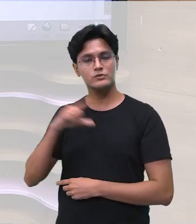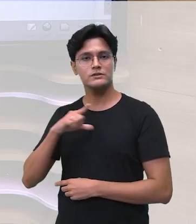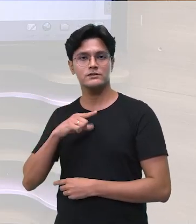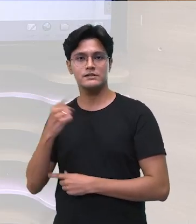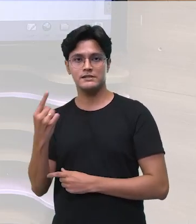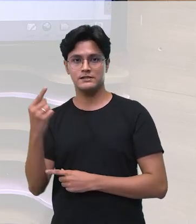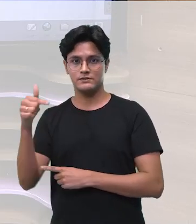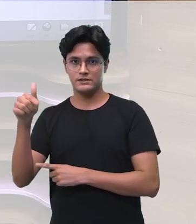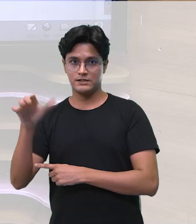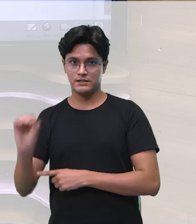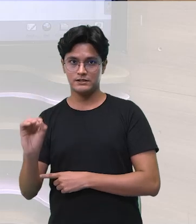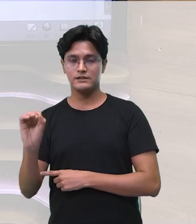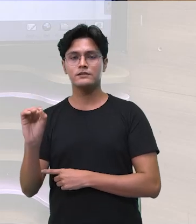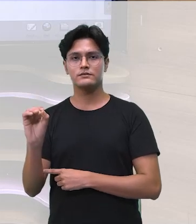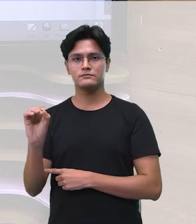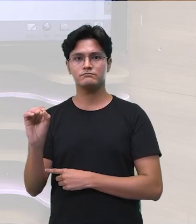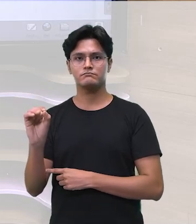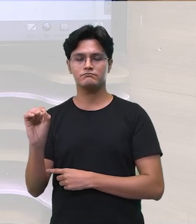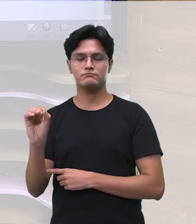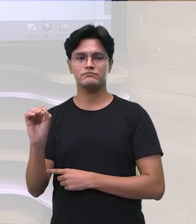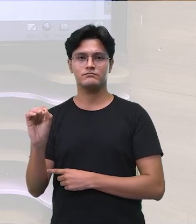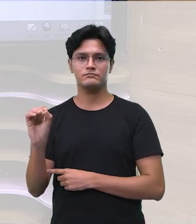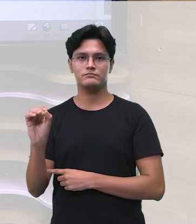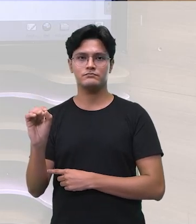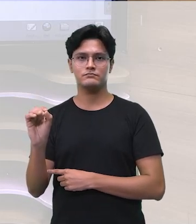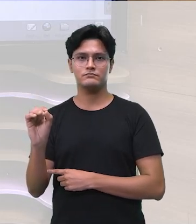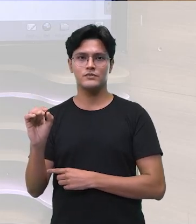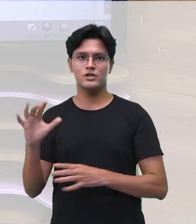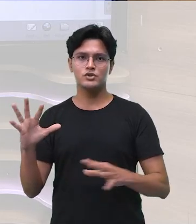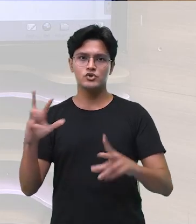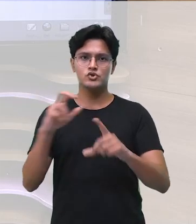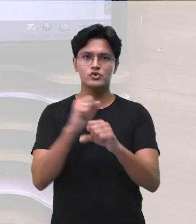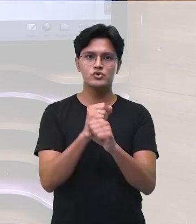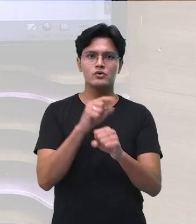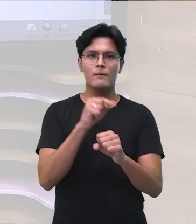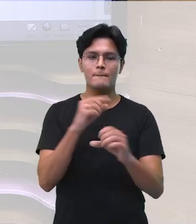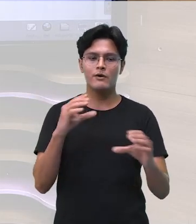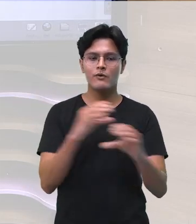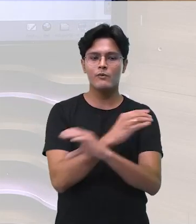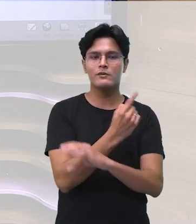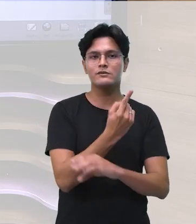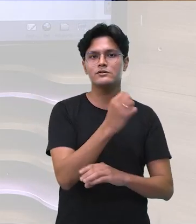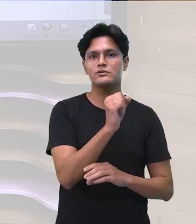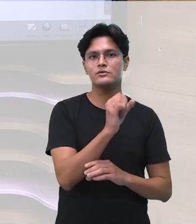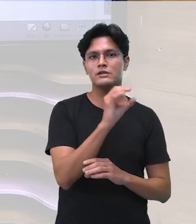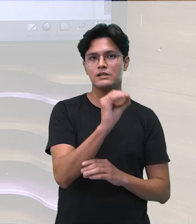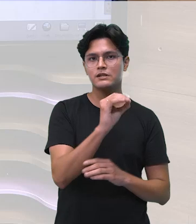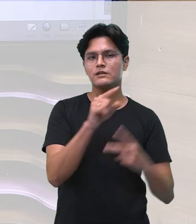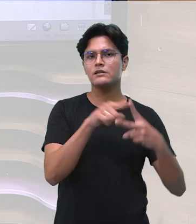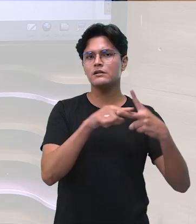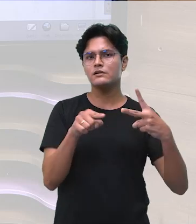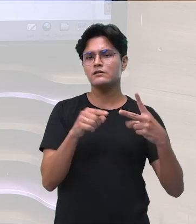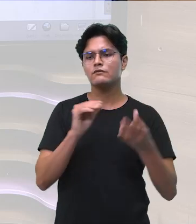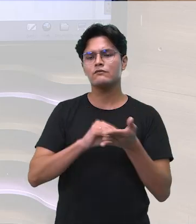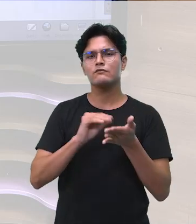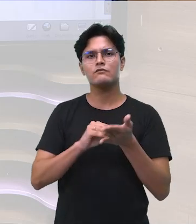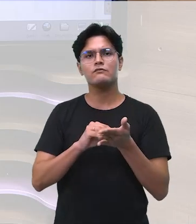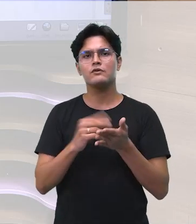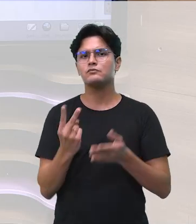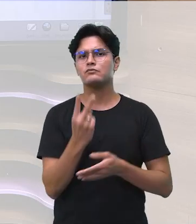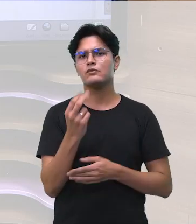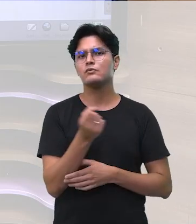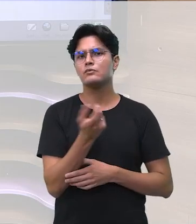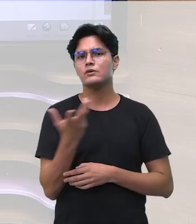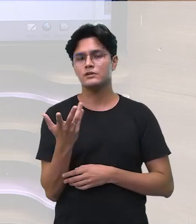170, quanto falta para o ângulo verde completar 180 graus? Faltam apenas